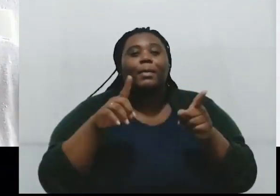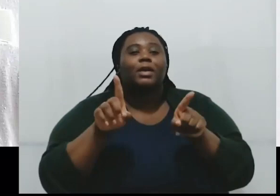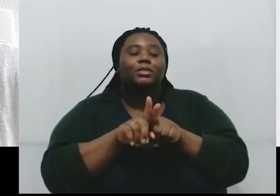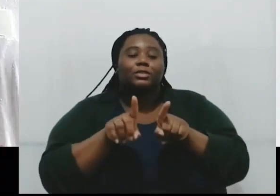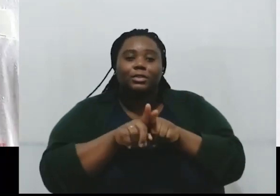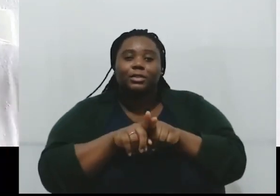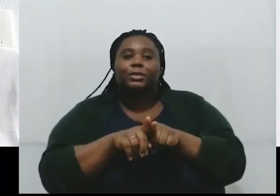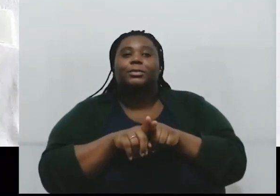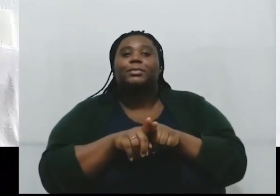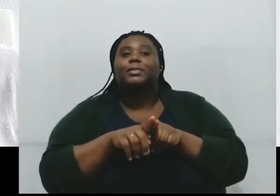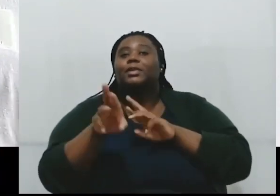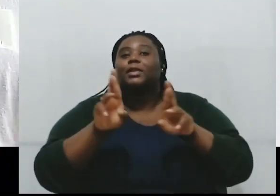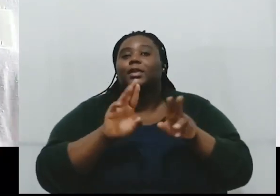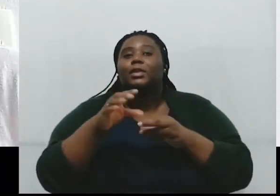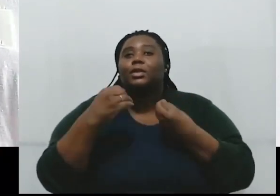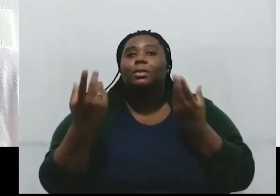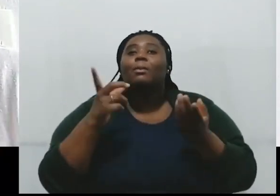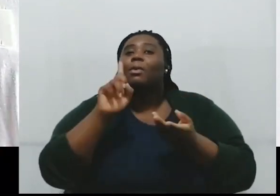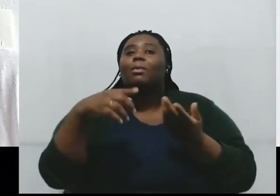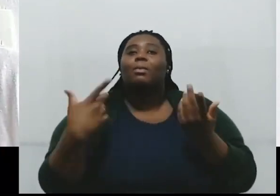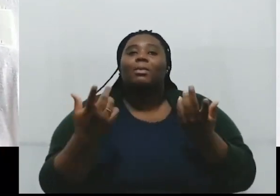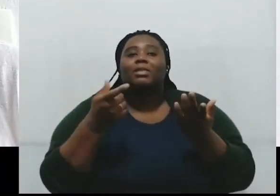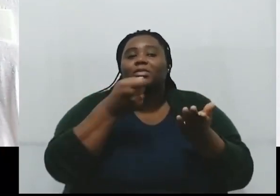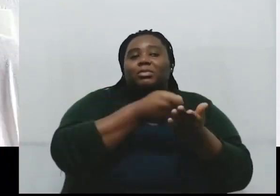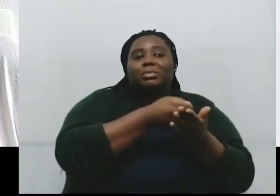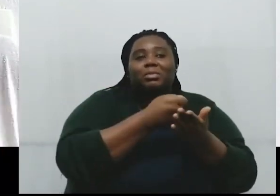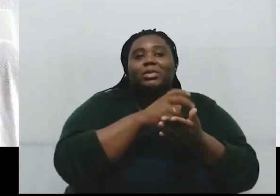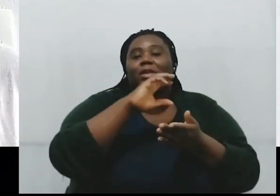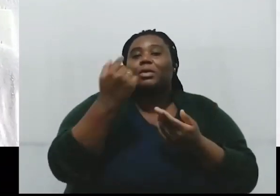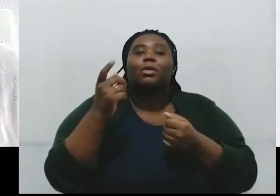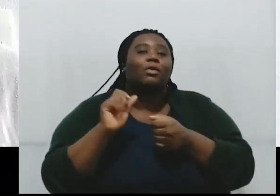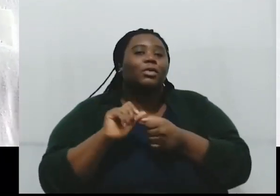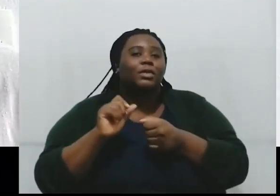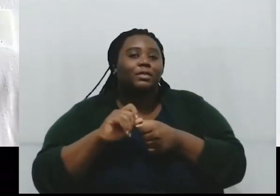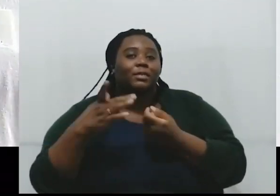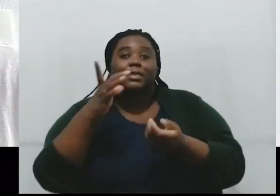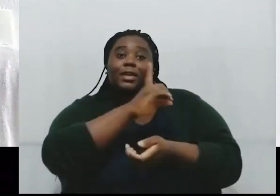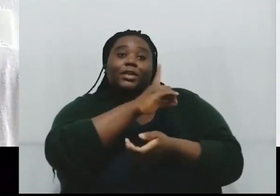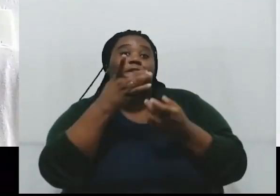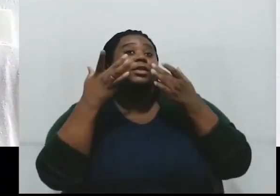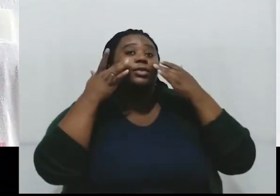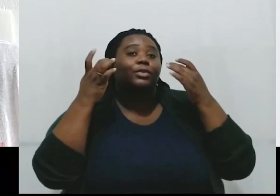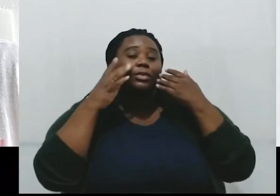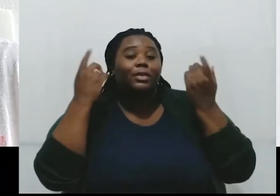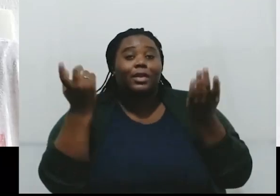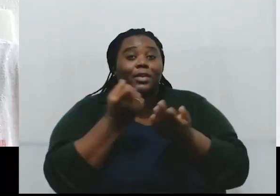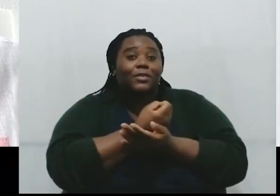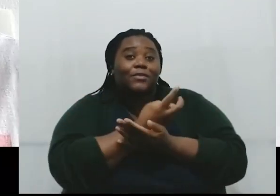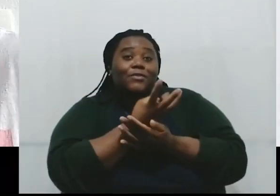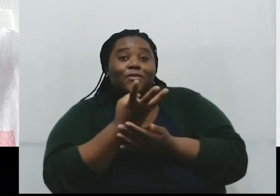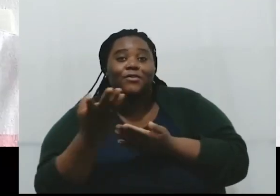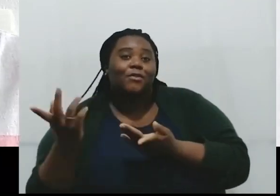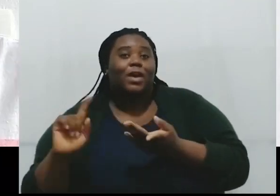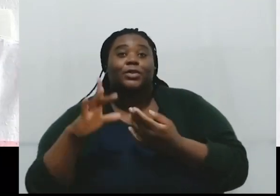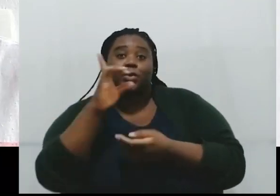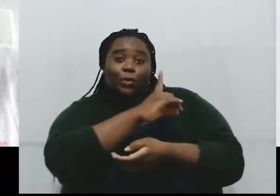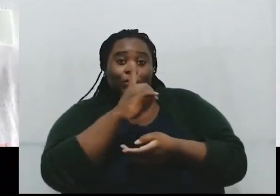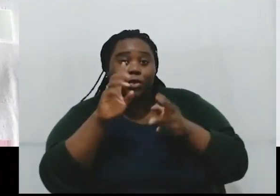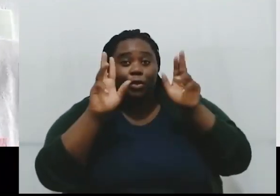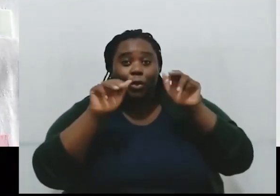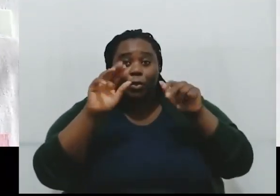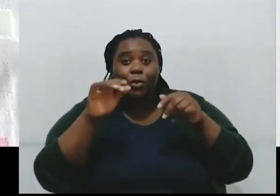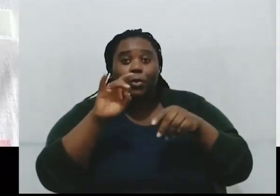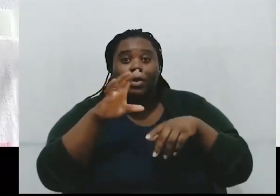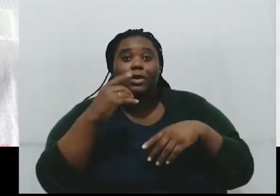relação às funções da direção teatral, que são várias, né? Um diretor ele nunca só dirige, ele também,